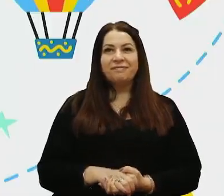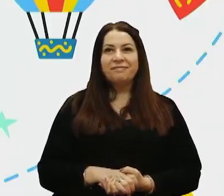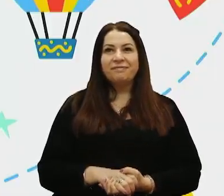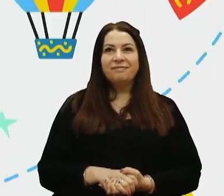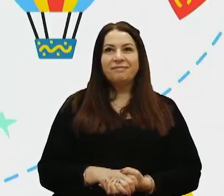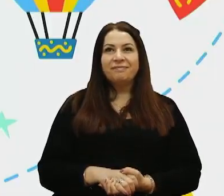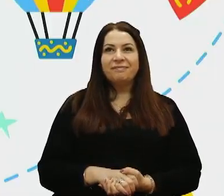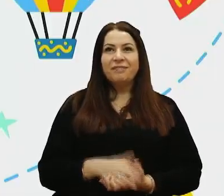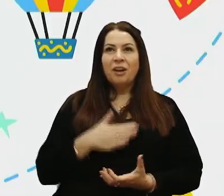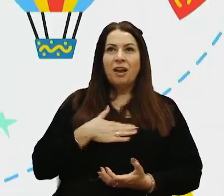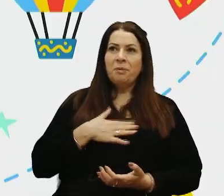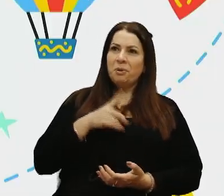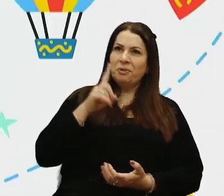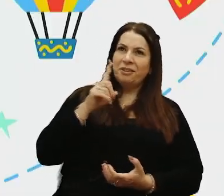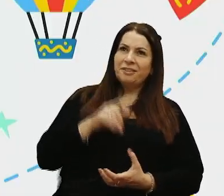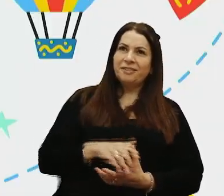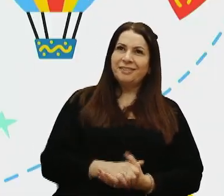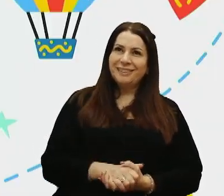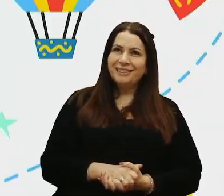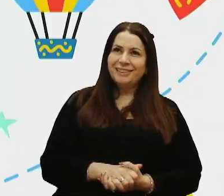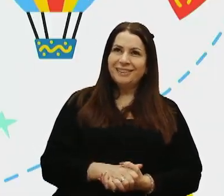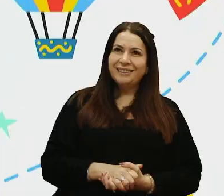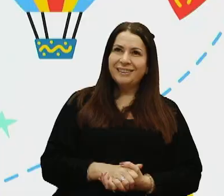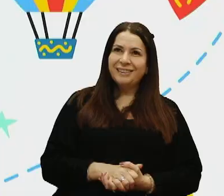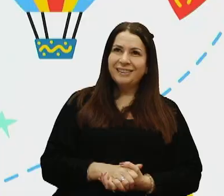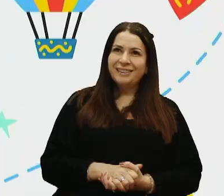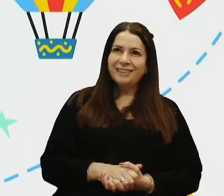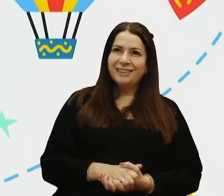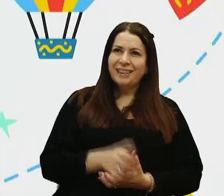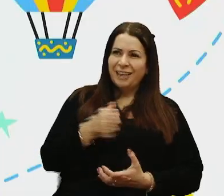Oh, meu Deus! Ana, foi tu.